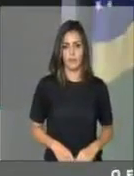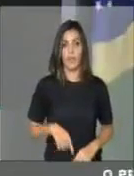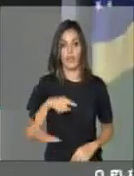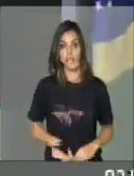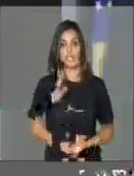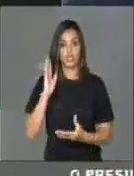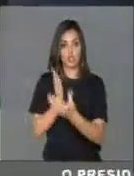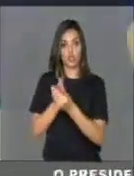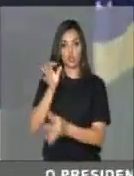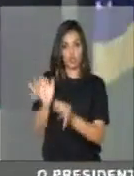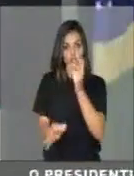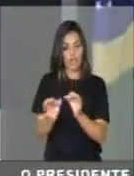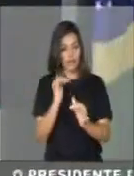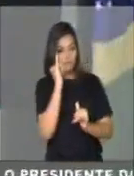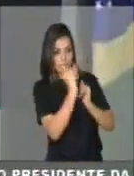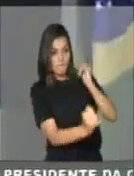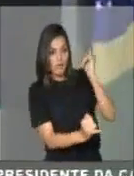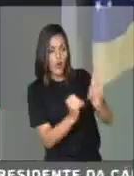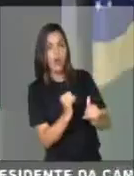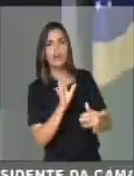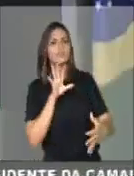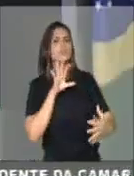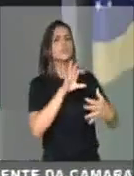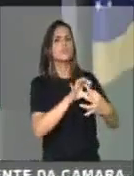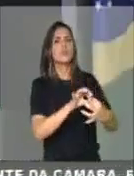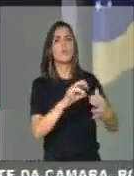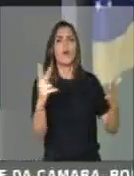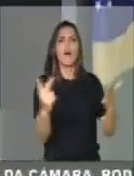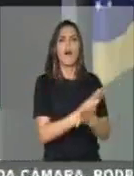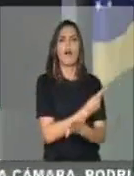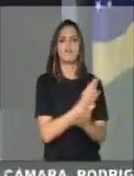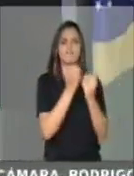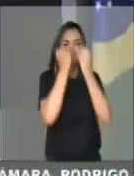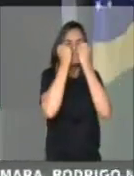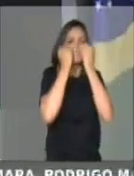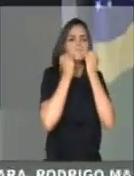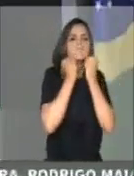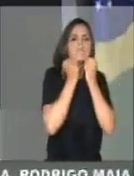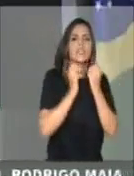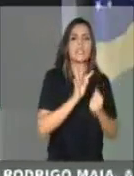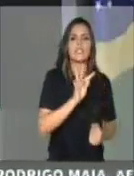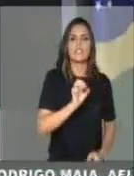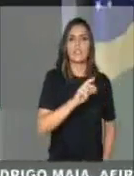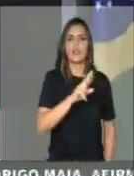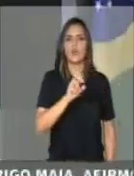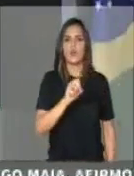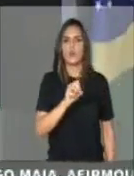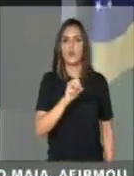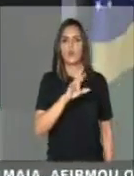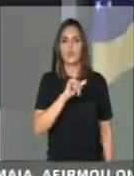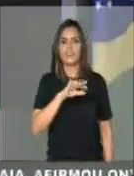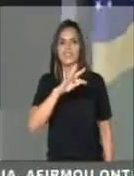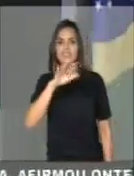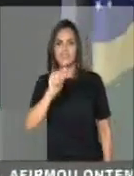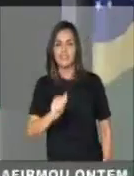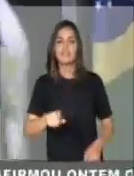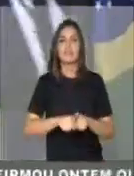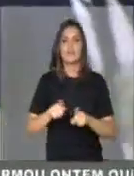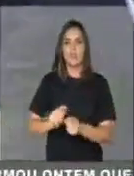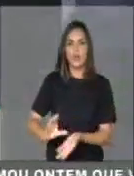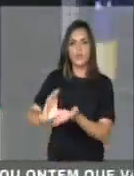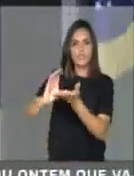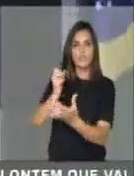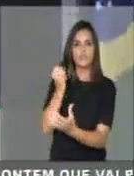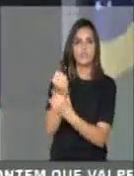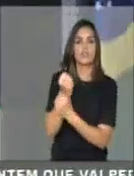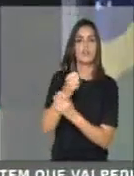as informações judiciais relacionadas à prática de atos terroristas, cujo eventual encaminhamento ao Conselho de Segurança das